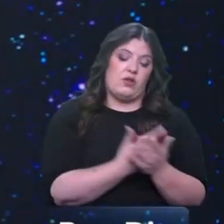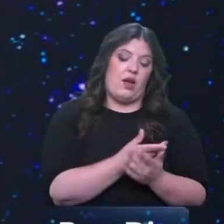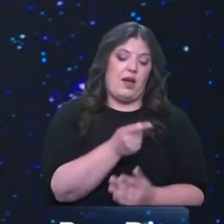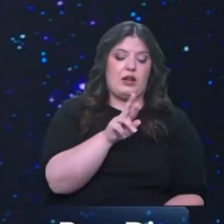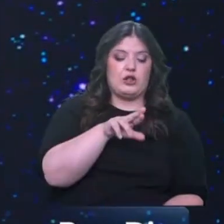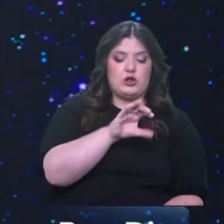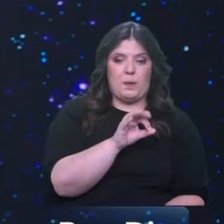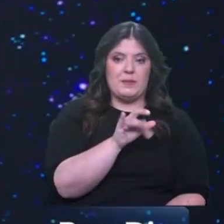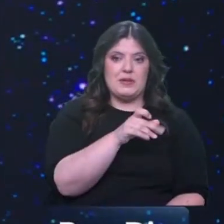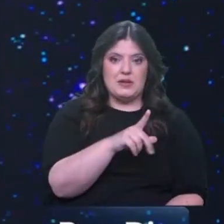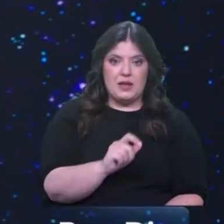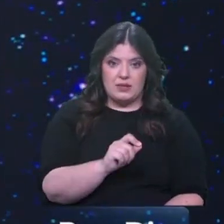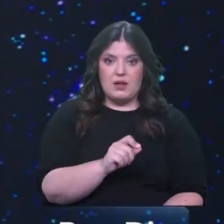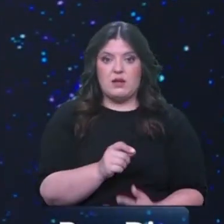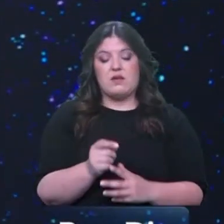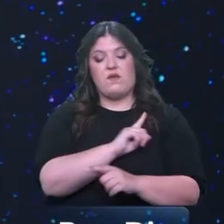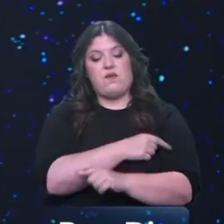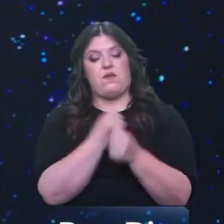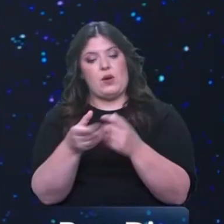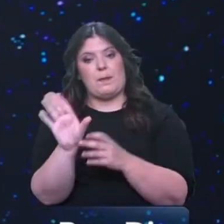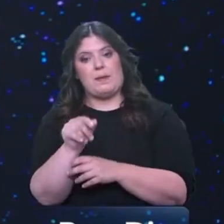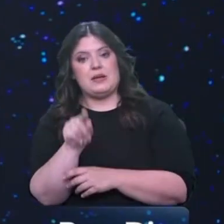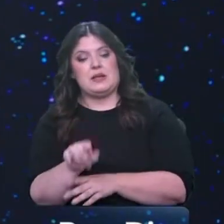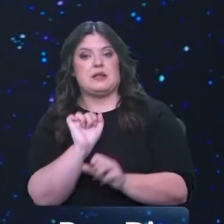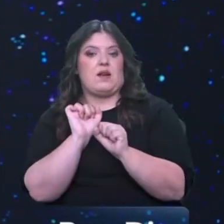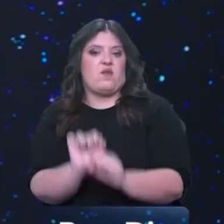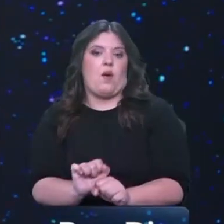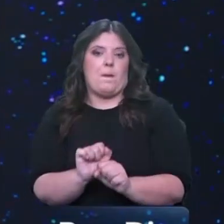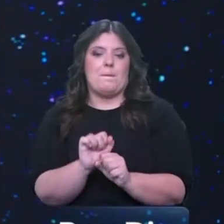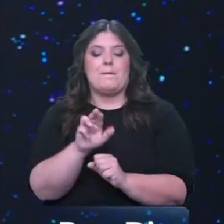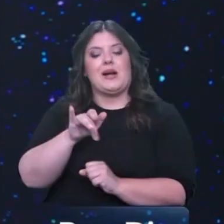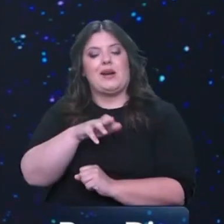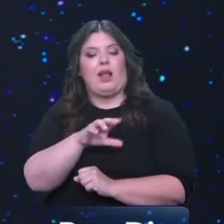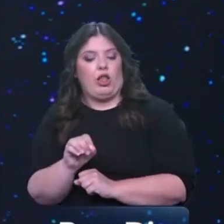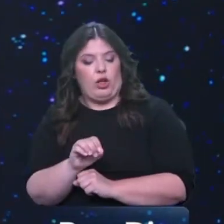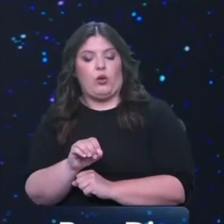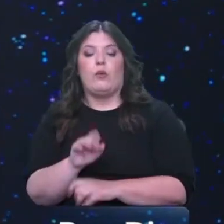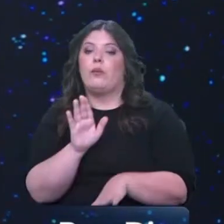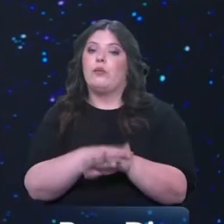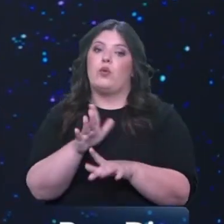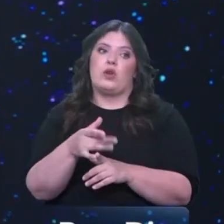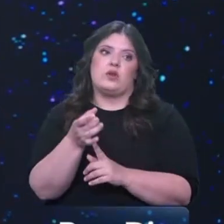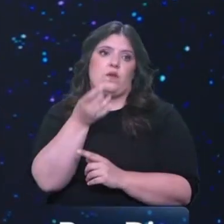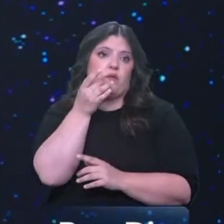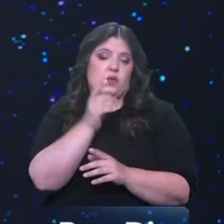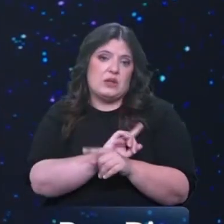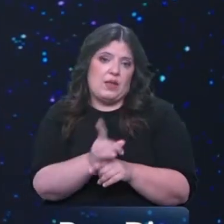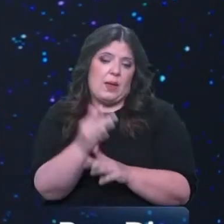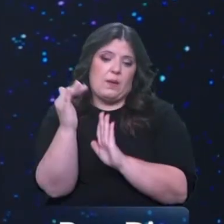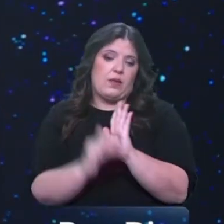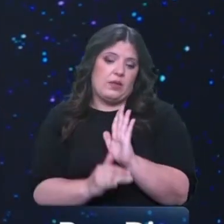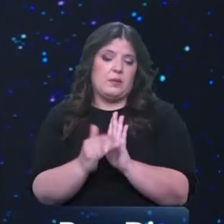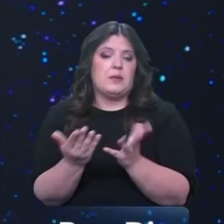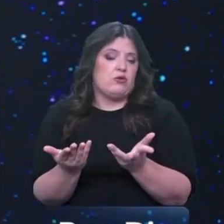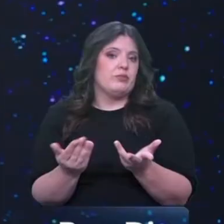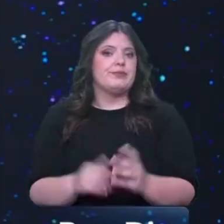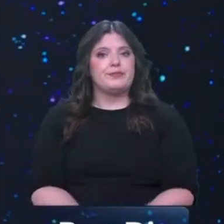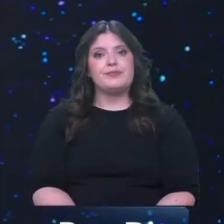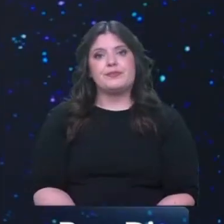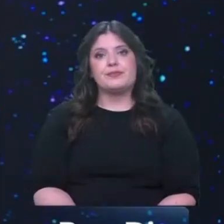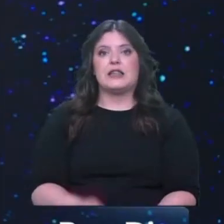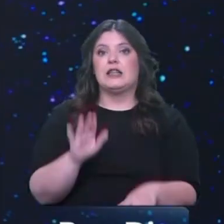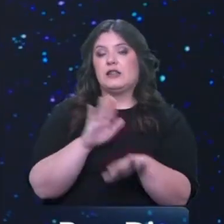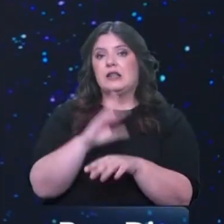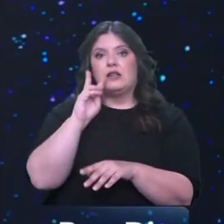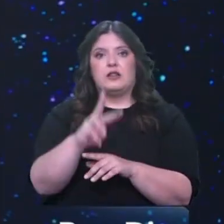exoplaneta, mais forte é esse travão magnético e, portanto, menos velozes poderão ser esses ventos. E, portanto, repara como temos